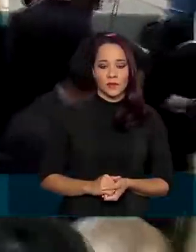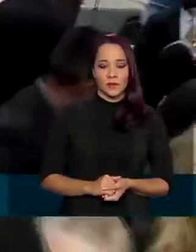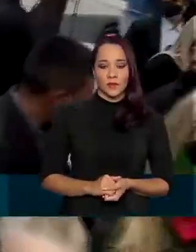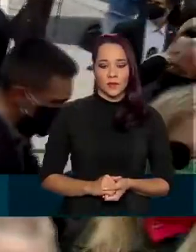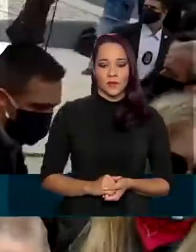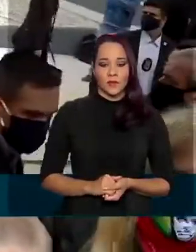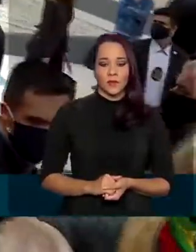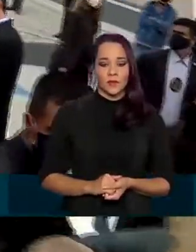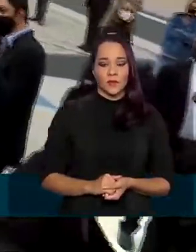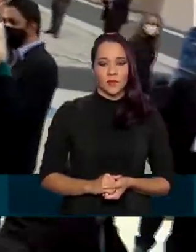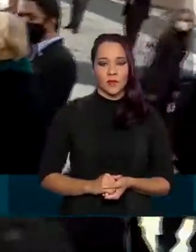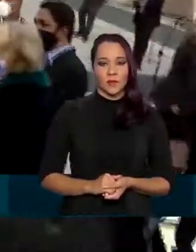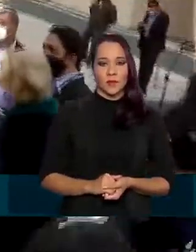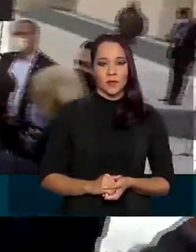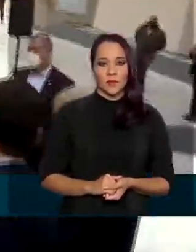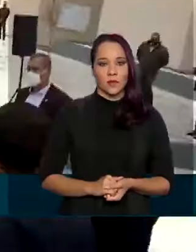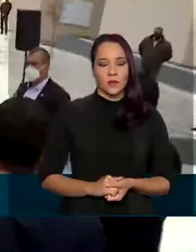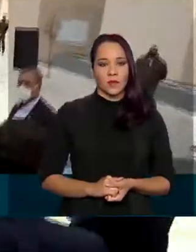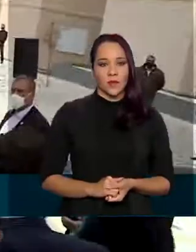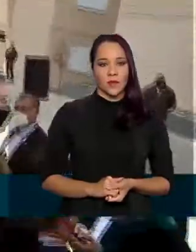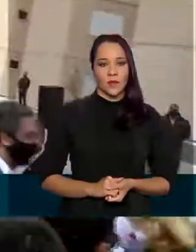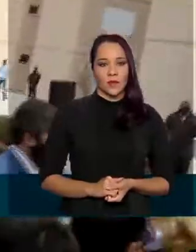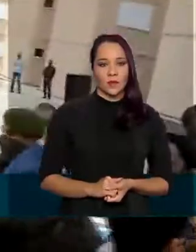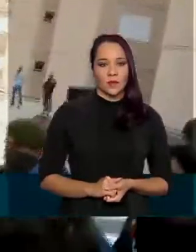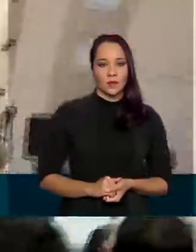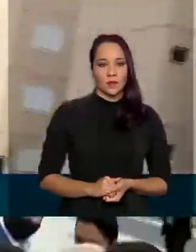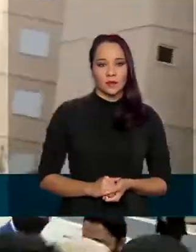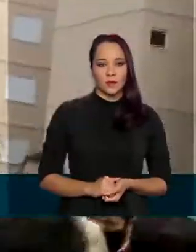presidente. Ai, presidente amado do